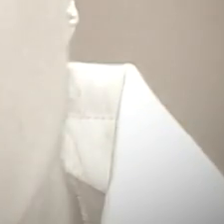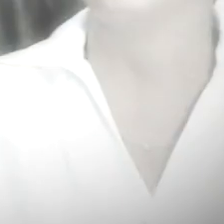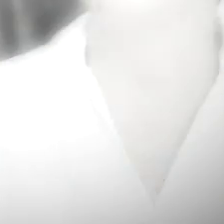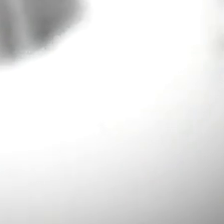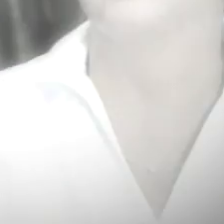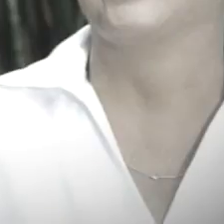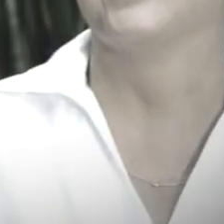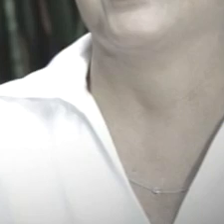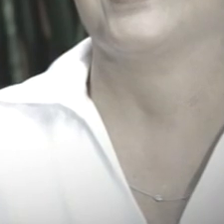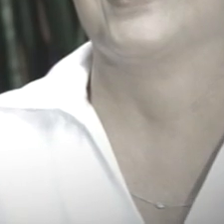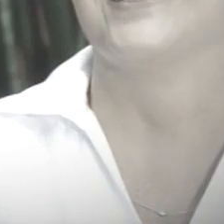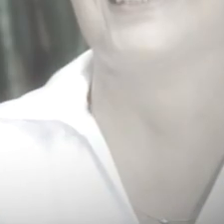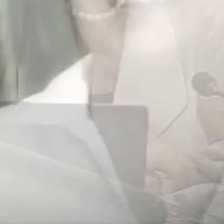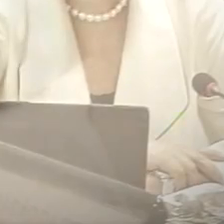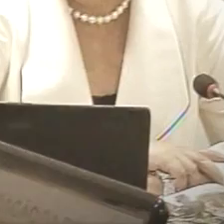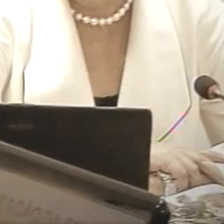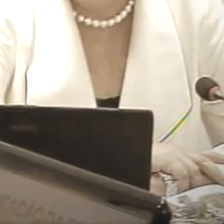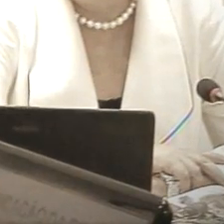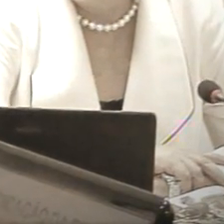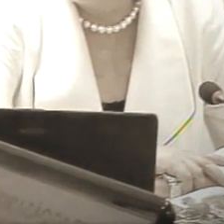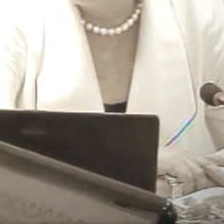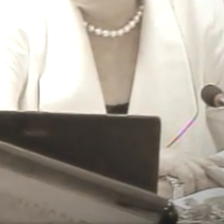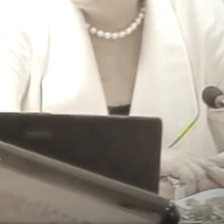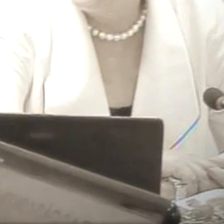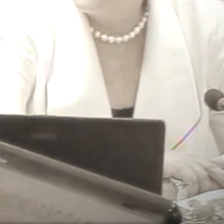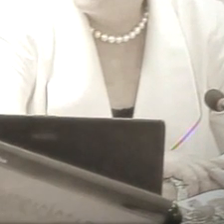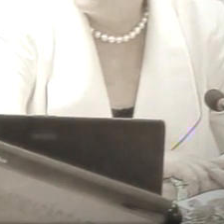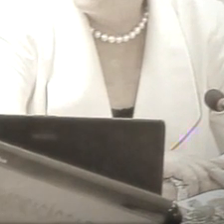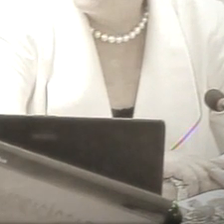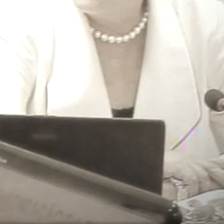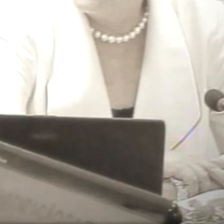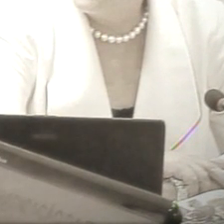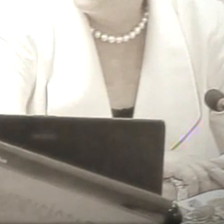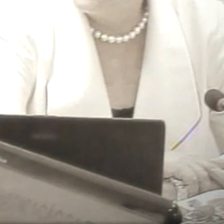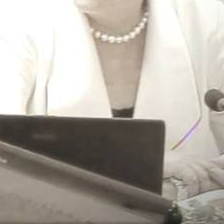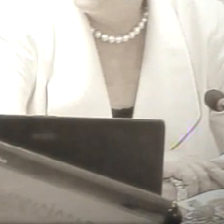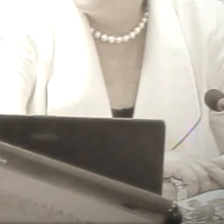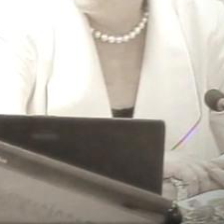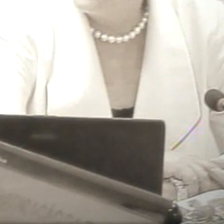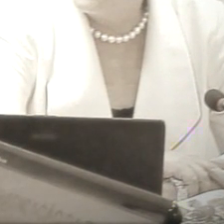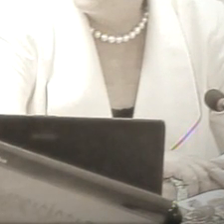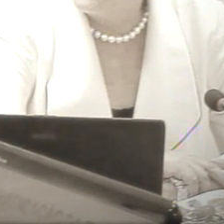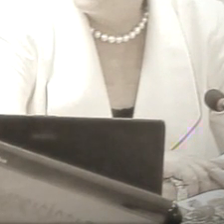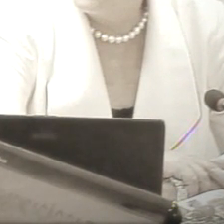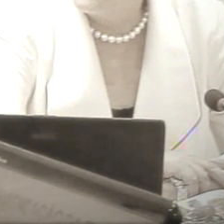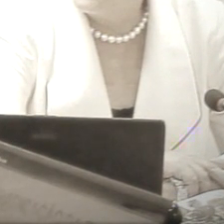Café com a Presidenta.